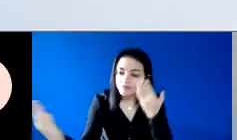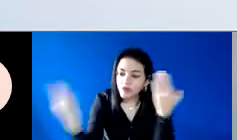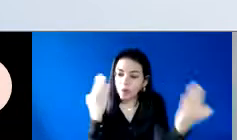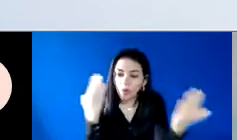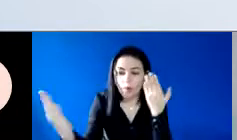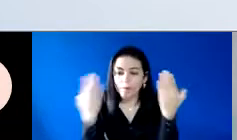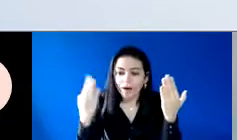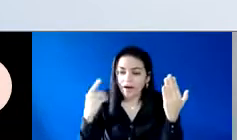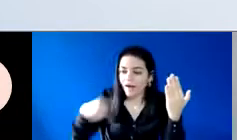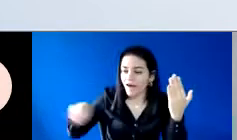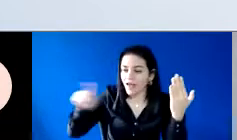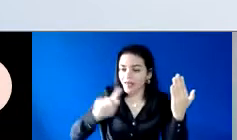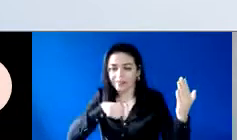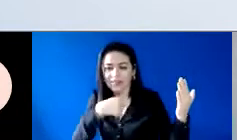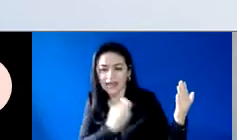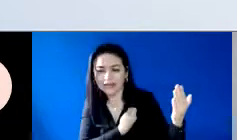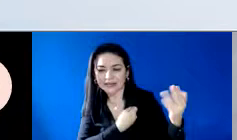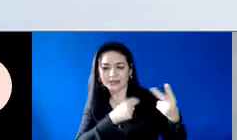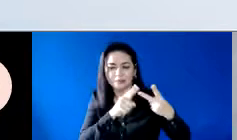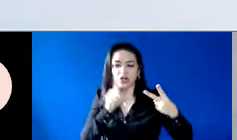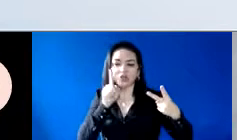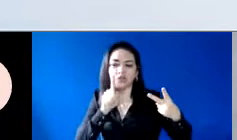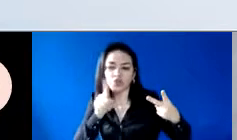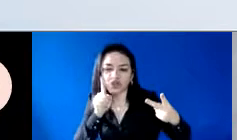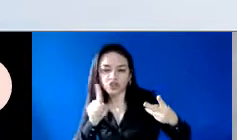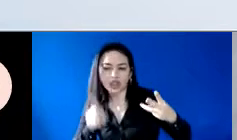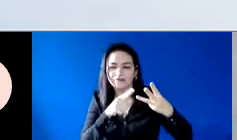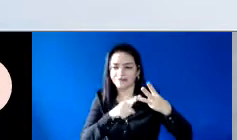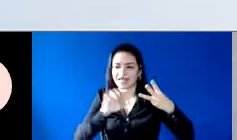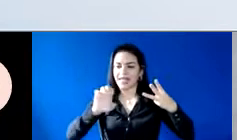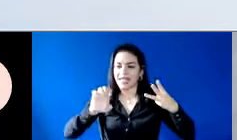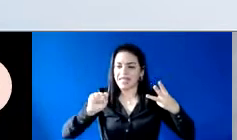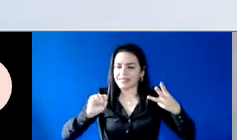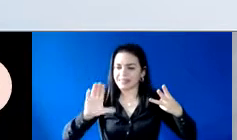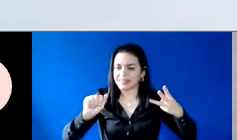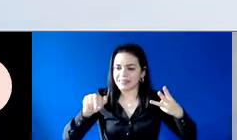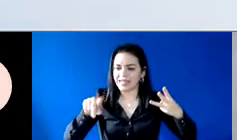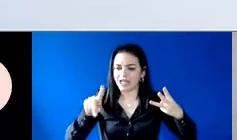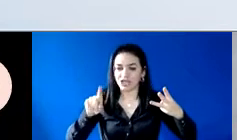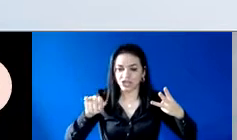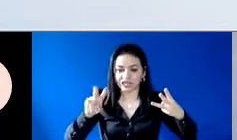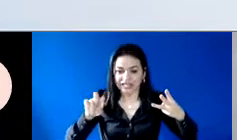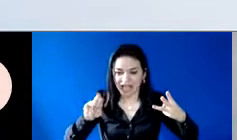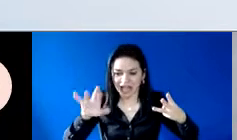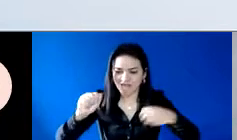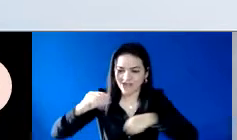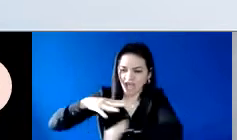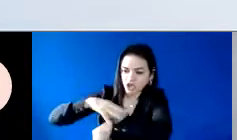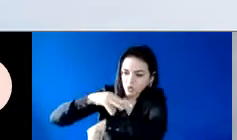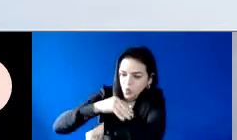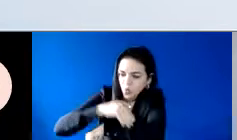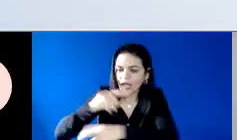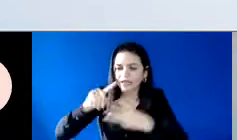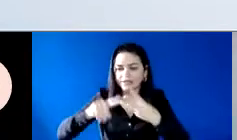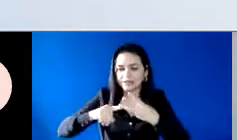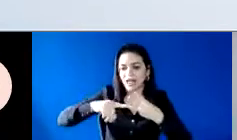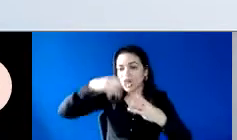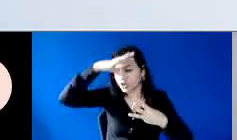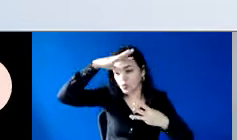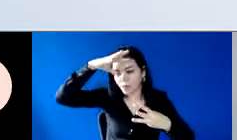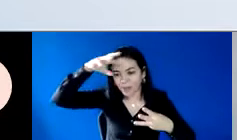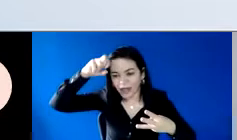mortalidade da Espanha, dos Estados Unidos, da Escandinávia, no caso a Suécia, do Mato Grosso, de São Paulo, do